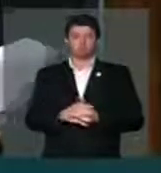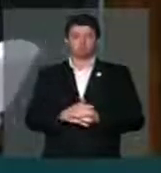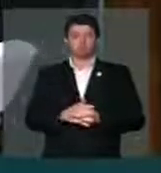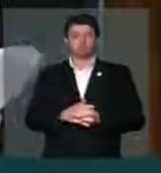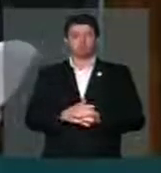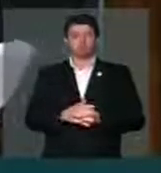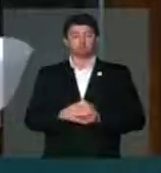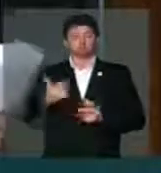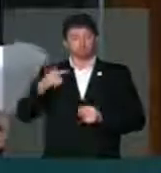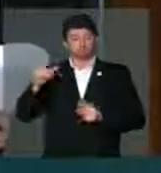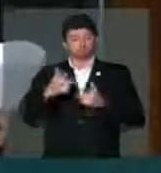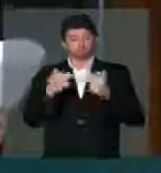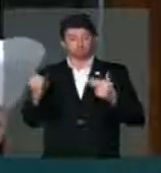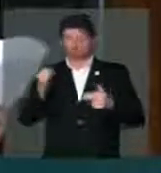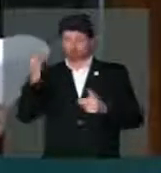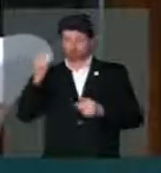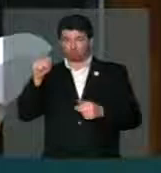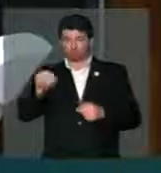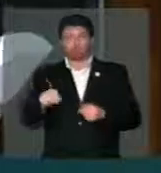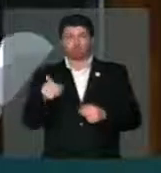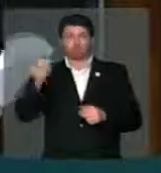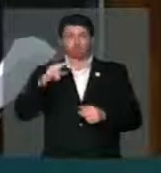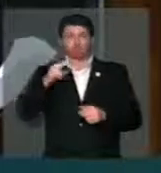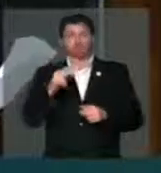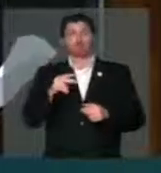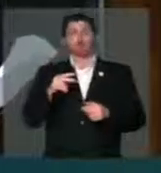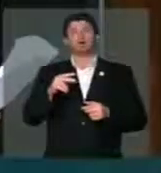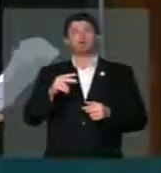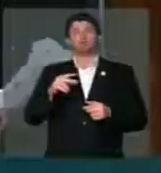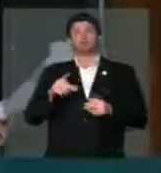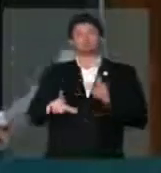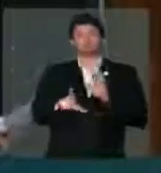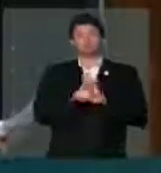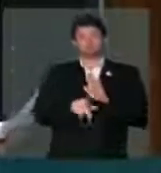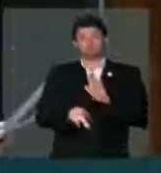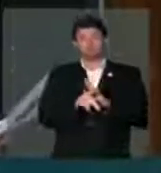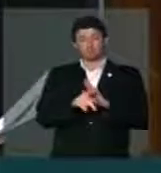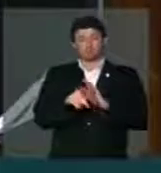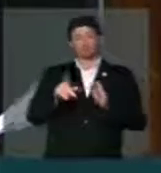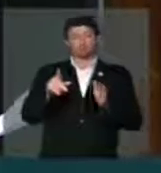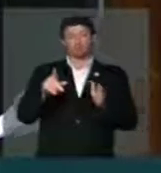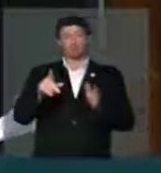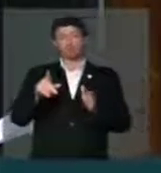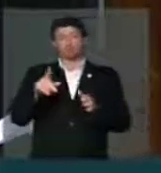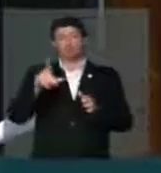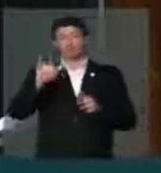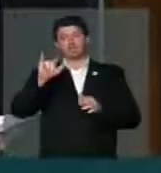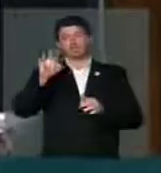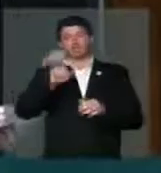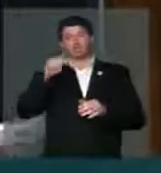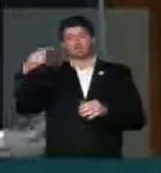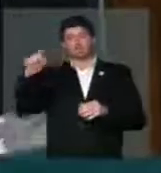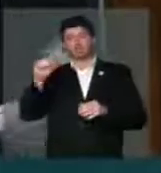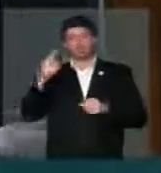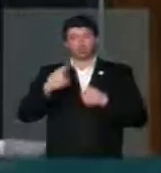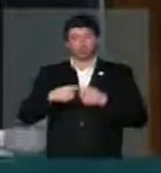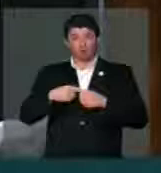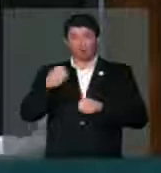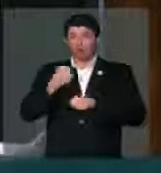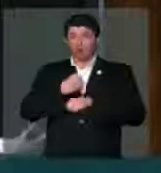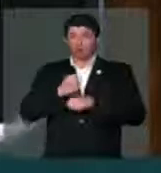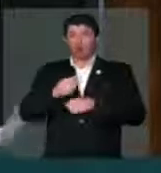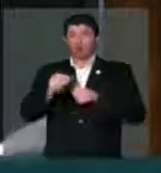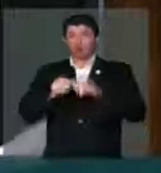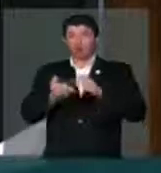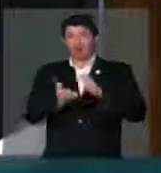grande questão que está colocada hoje foi a modificação da lei com relação aos lixões, em que os municípios foram obrigados a construir os seus